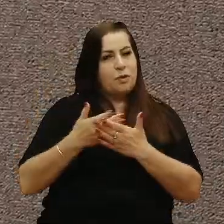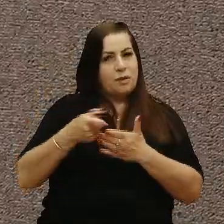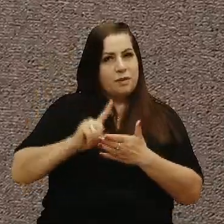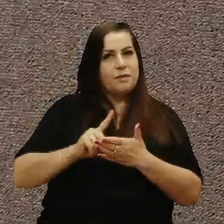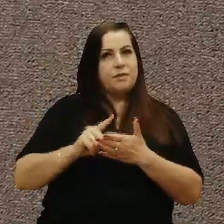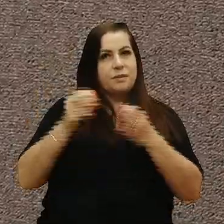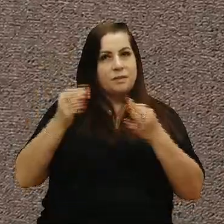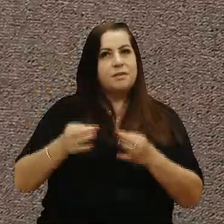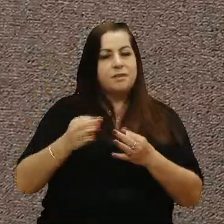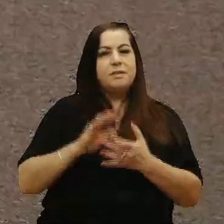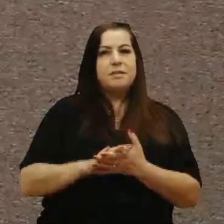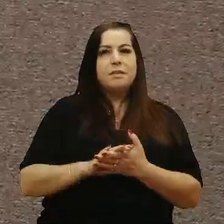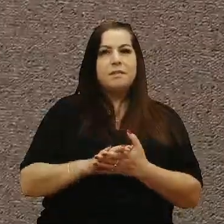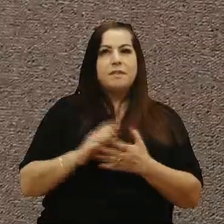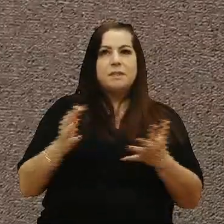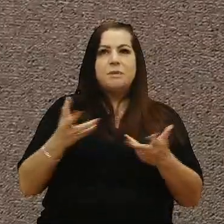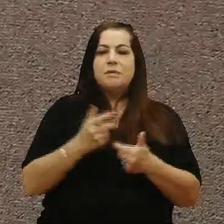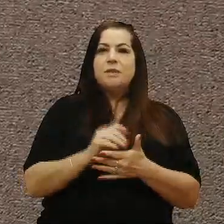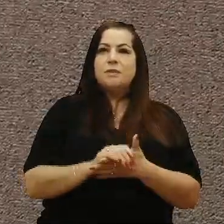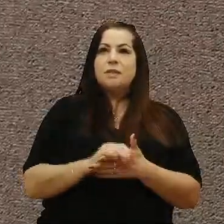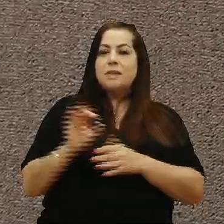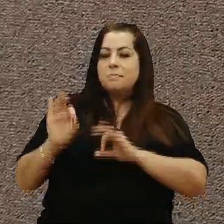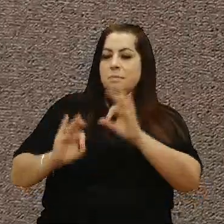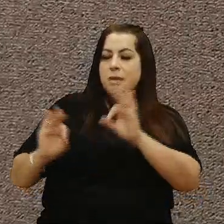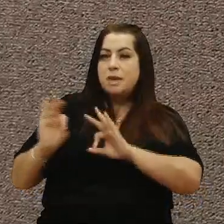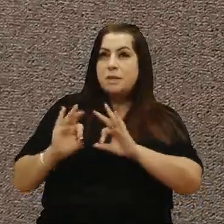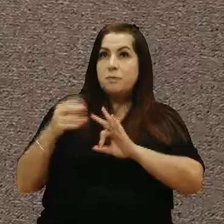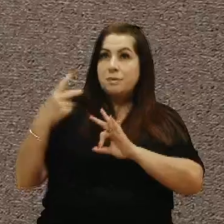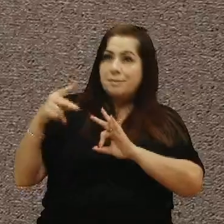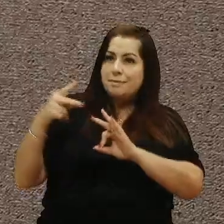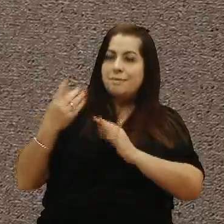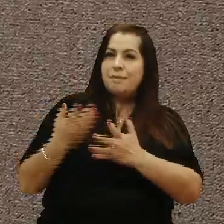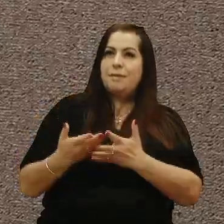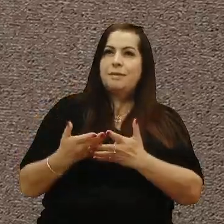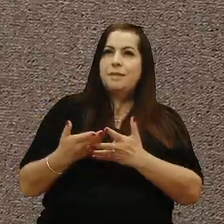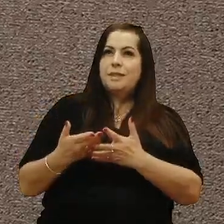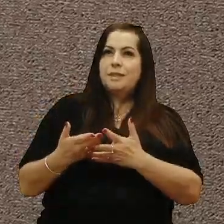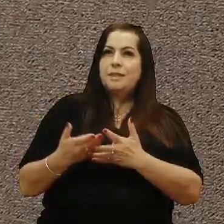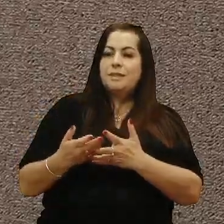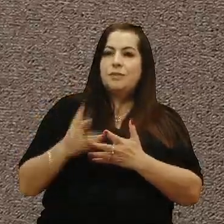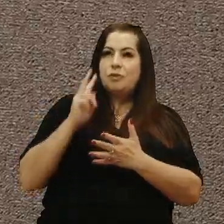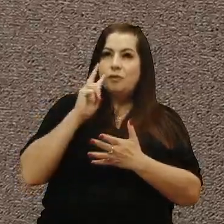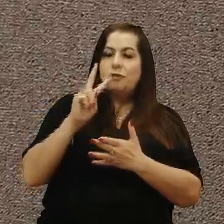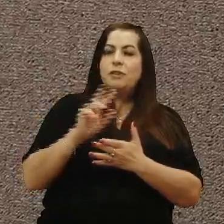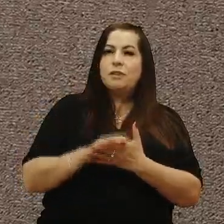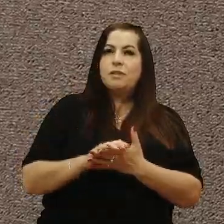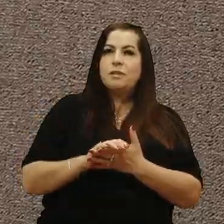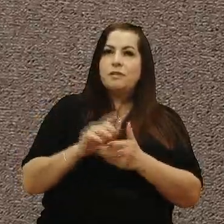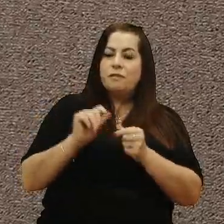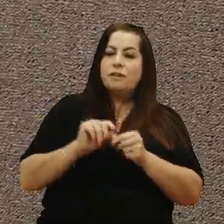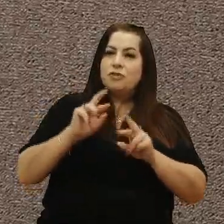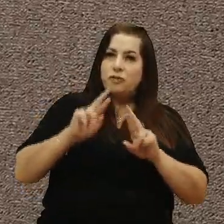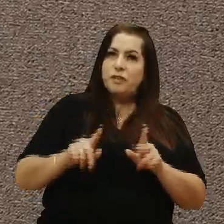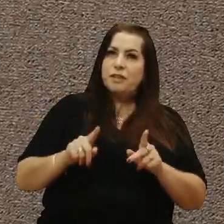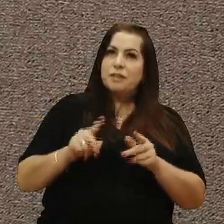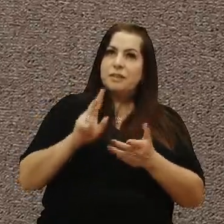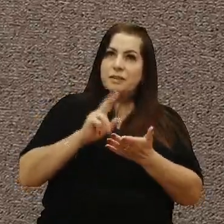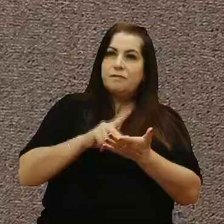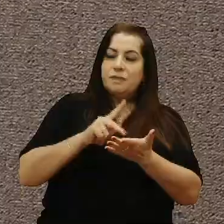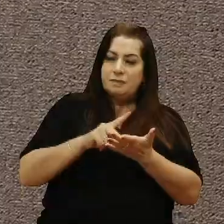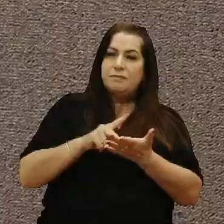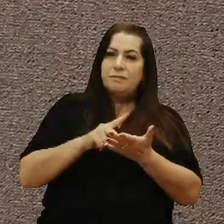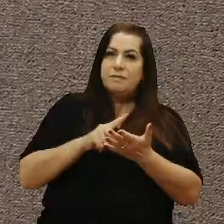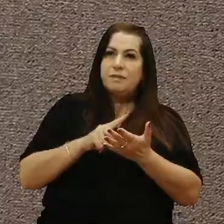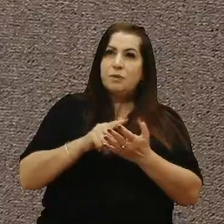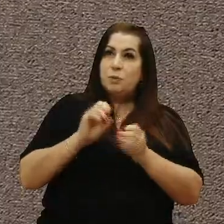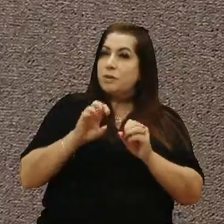que eu tenho certeza que vai ser sensacional. E essa preparação deles, né, é o que a gente vê o quanto faz diferença realmente, que o